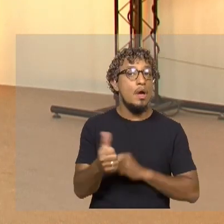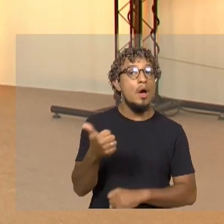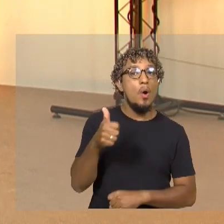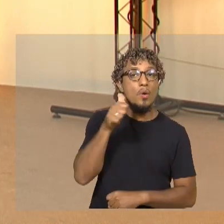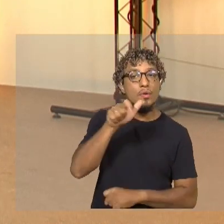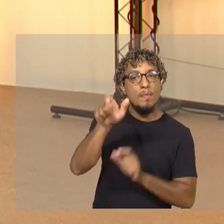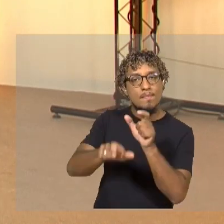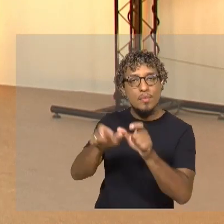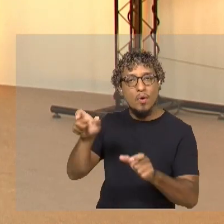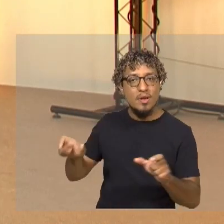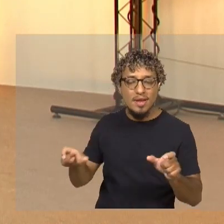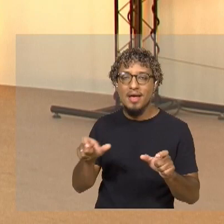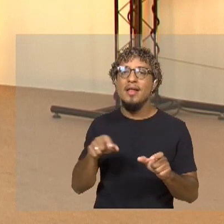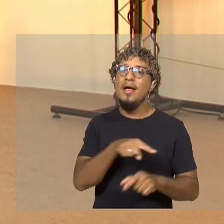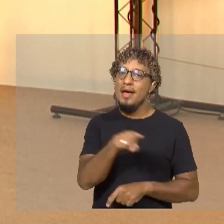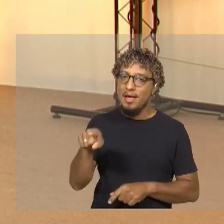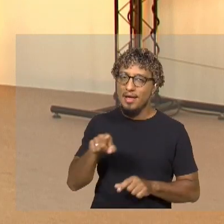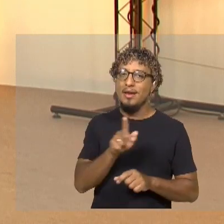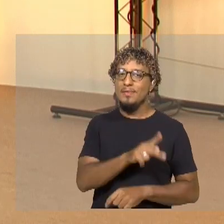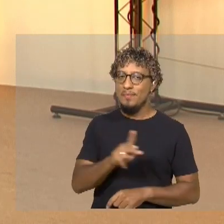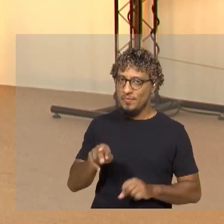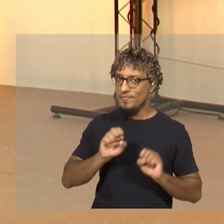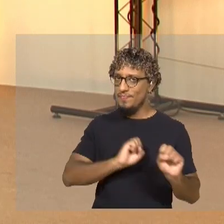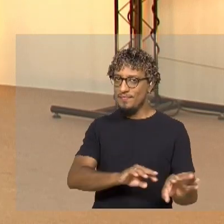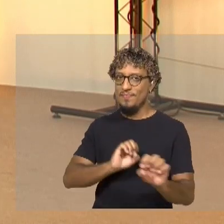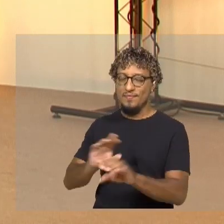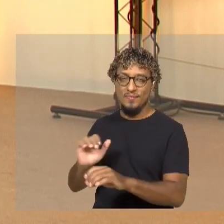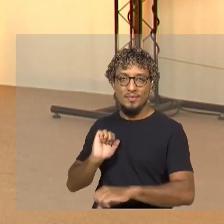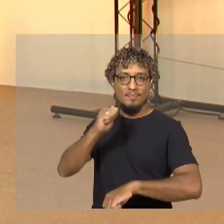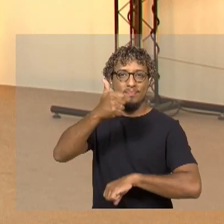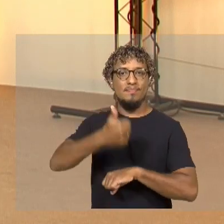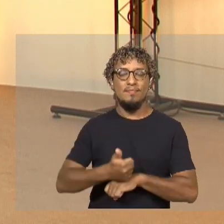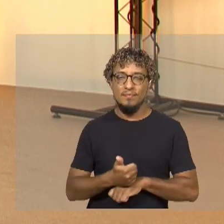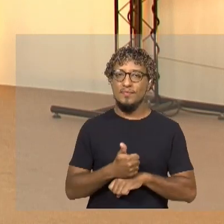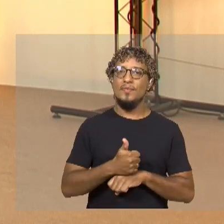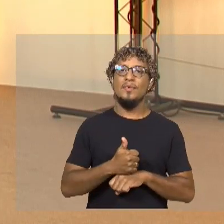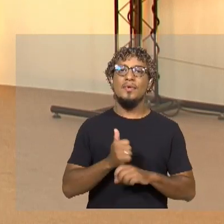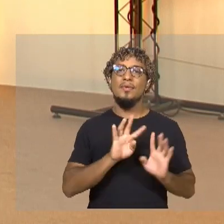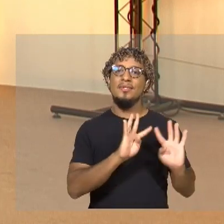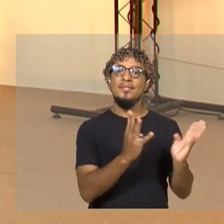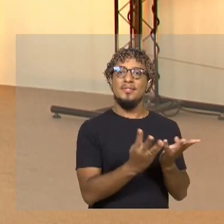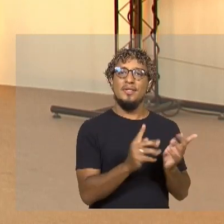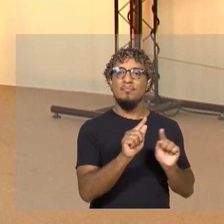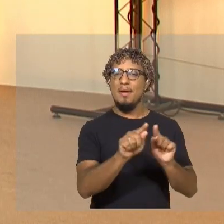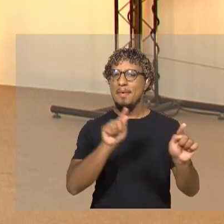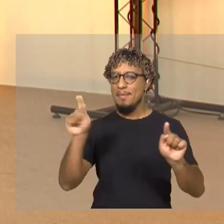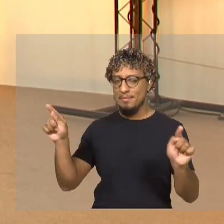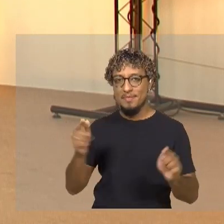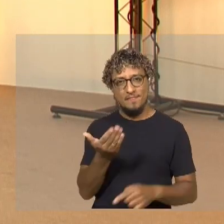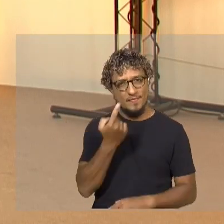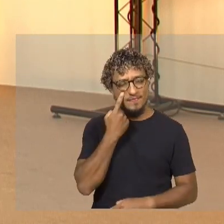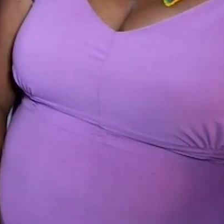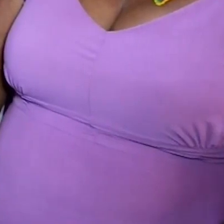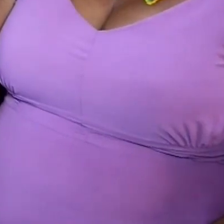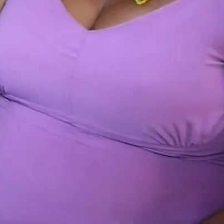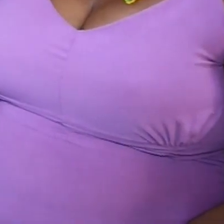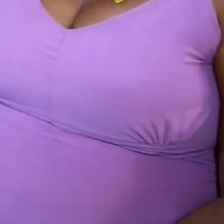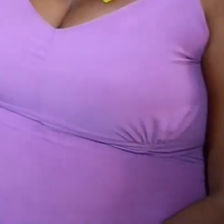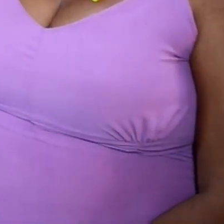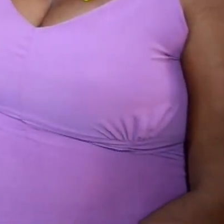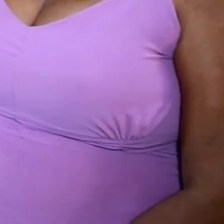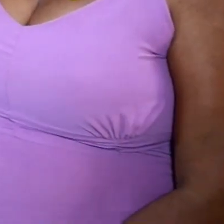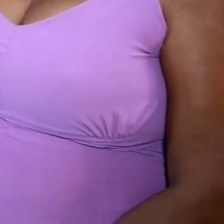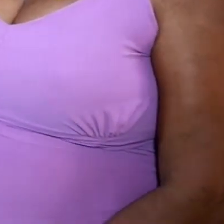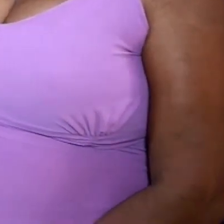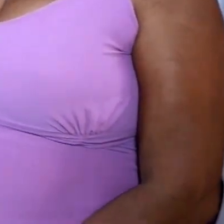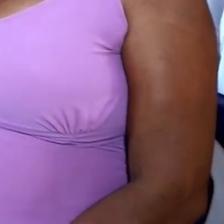indígenas como educadoras para assumirem a escolarização em seus territórios. Vamos conferir.